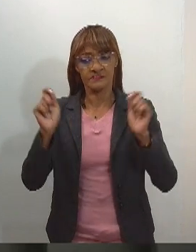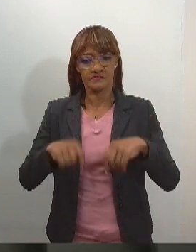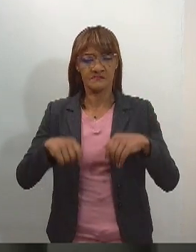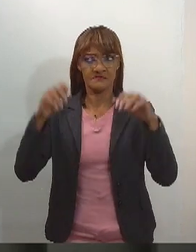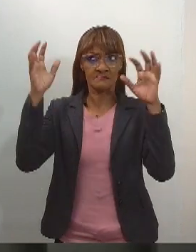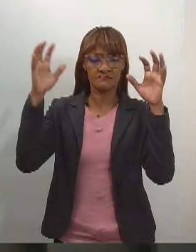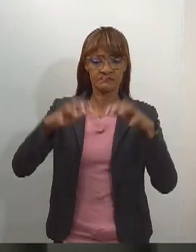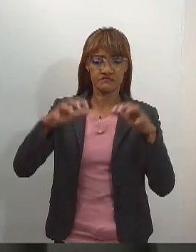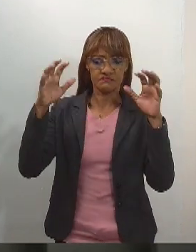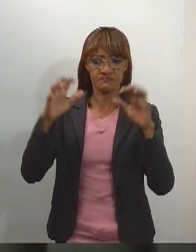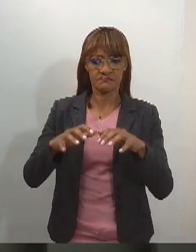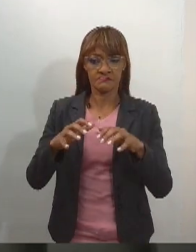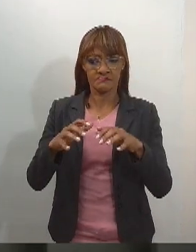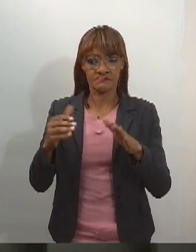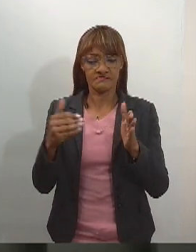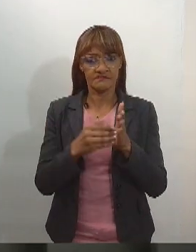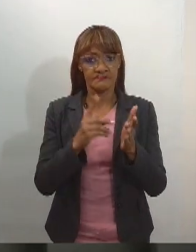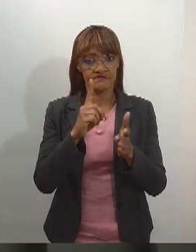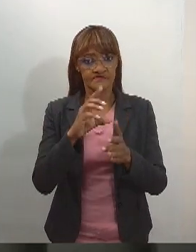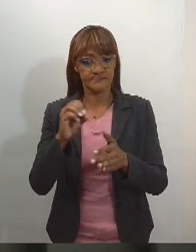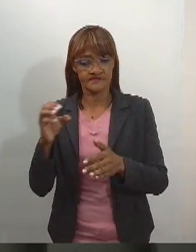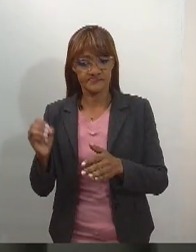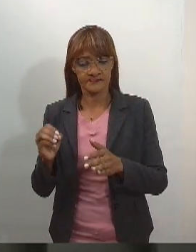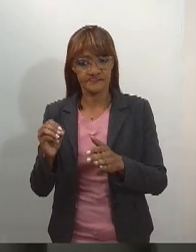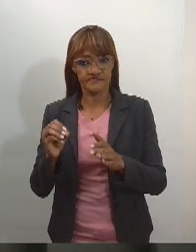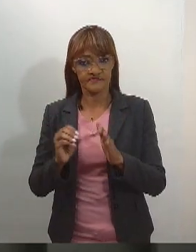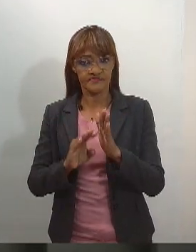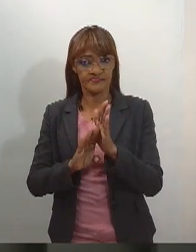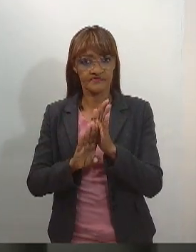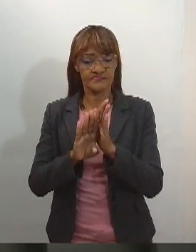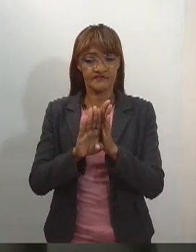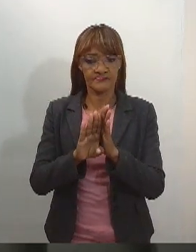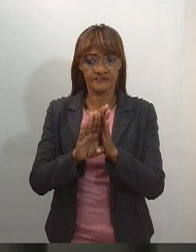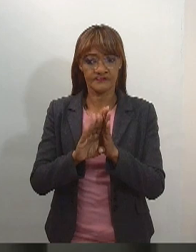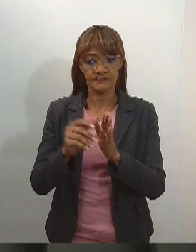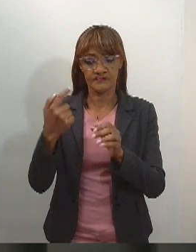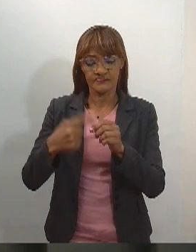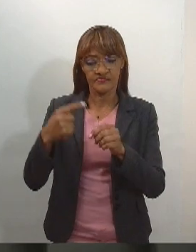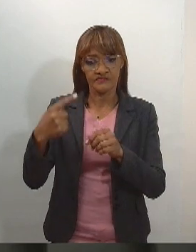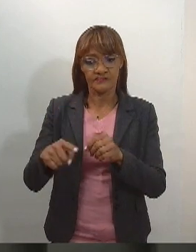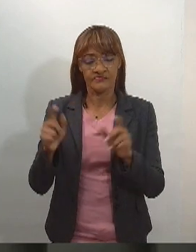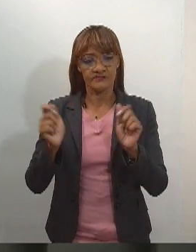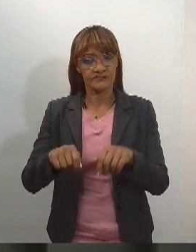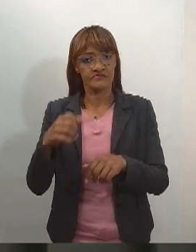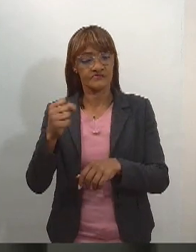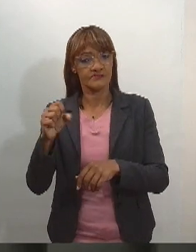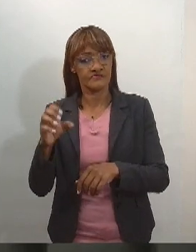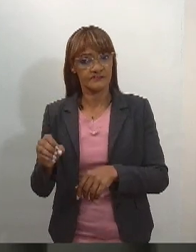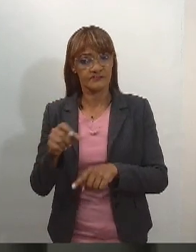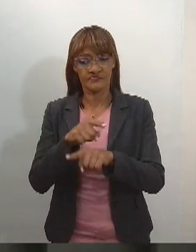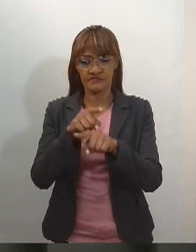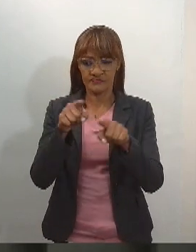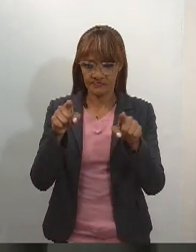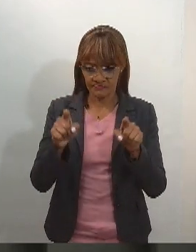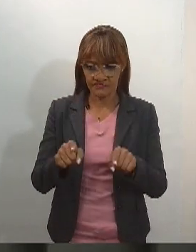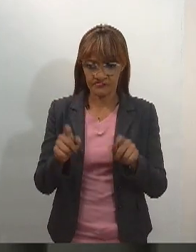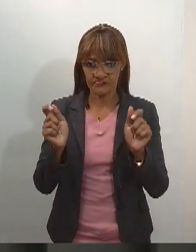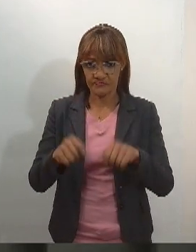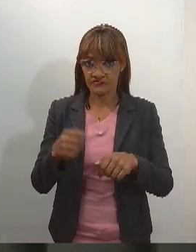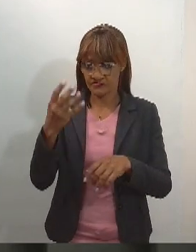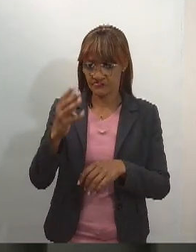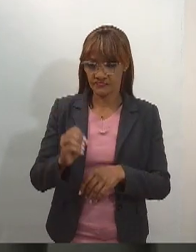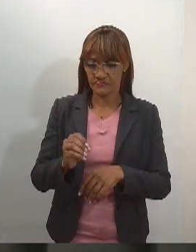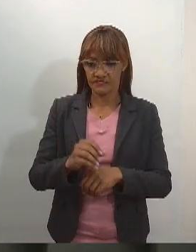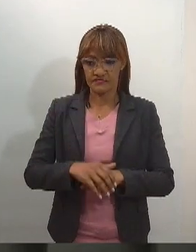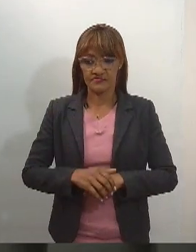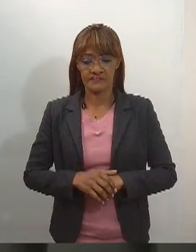os 100 milímetros. Já no Agreste, pode chegar a 80 milímetros e no Sertão, 40 milímetros. Quanto